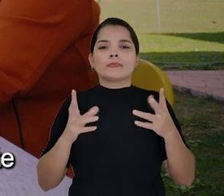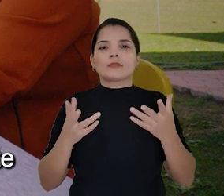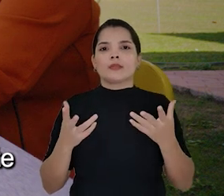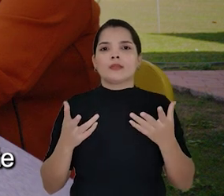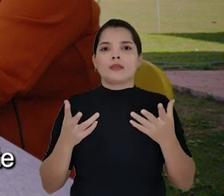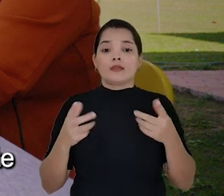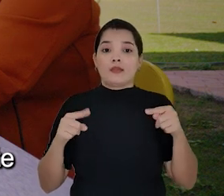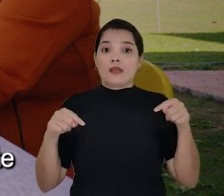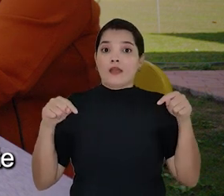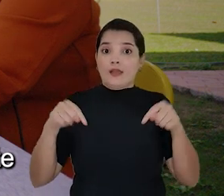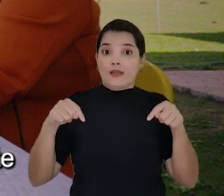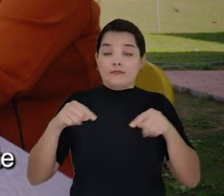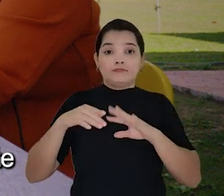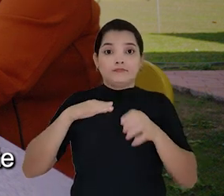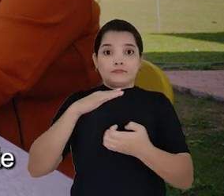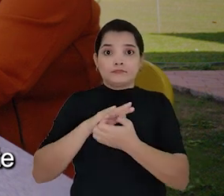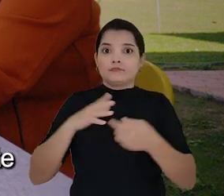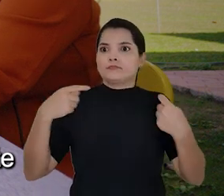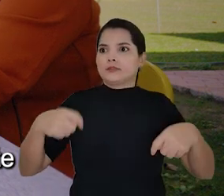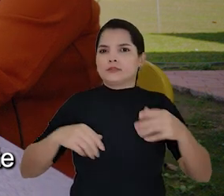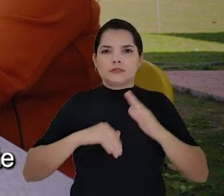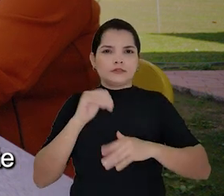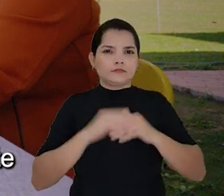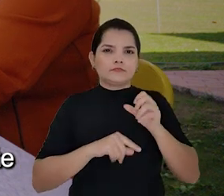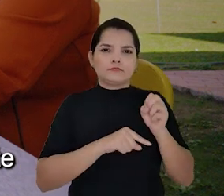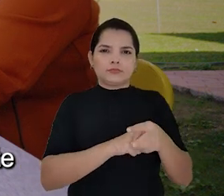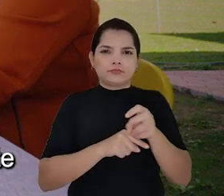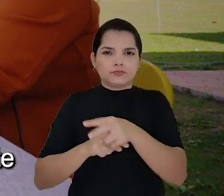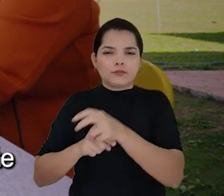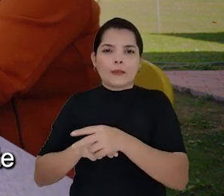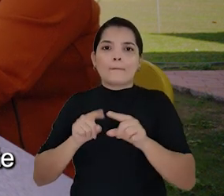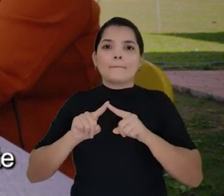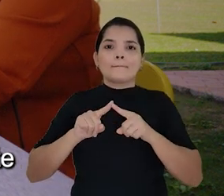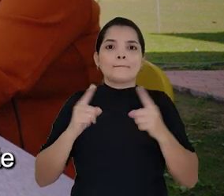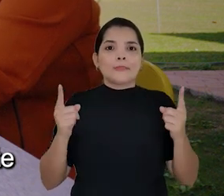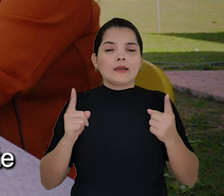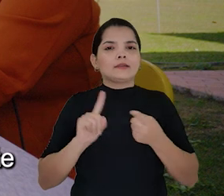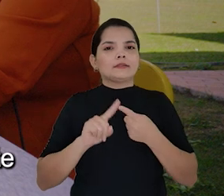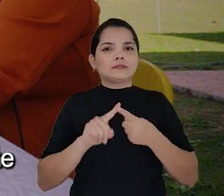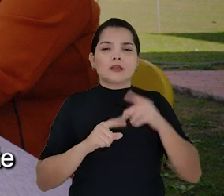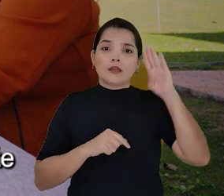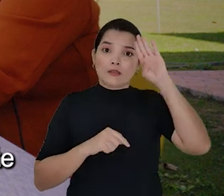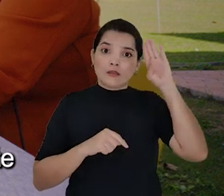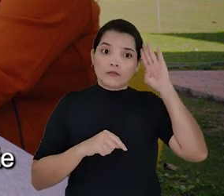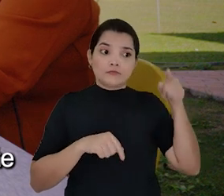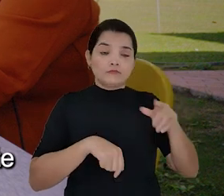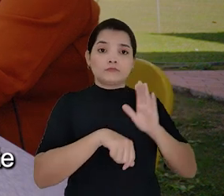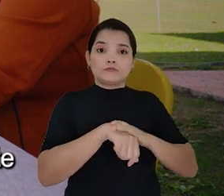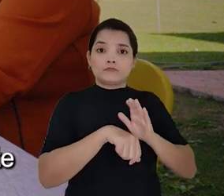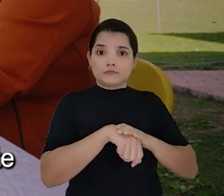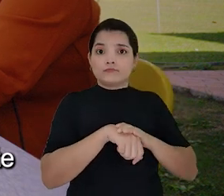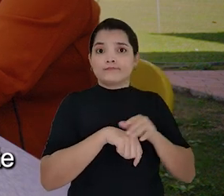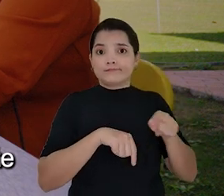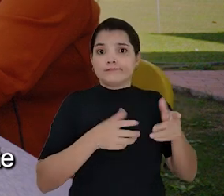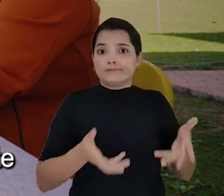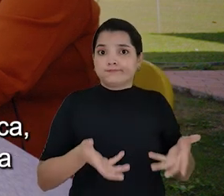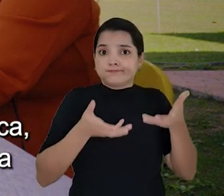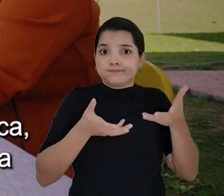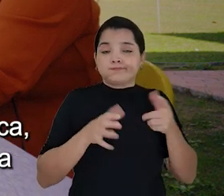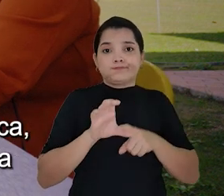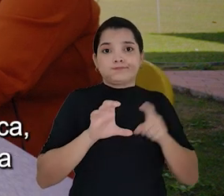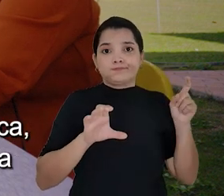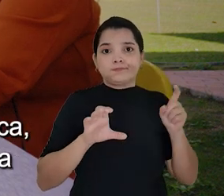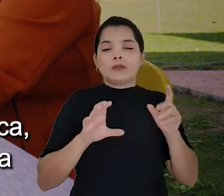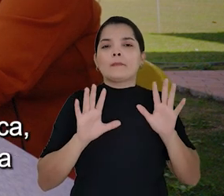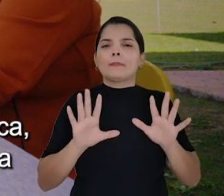corresponder às demandas corporativas e a autonomia da academia quer dizer como a gente